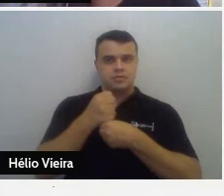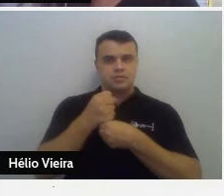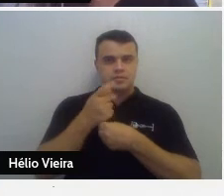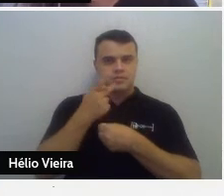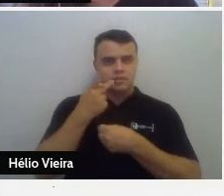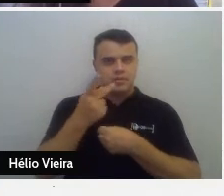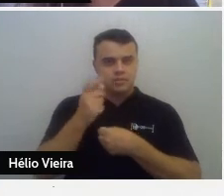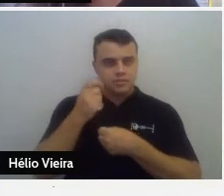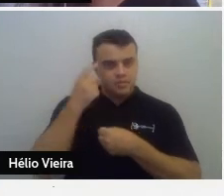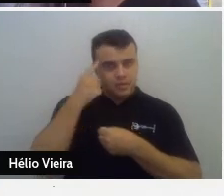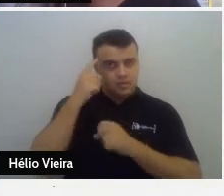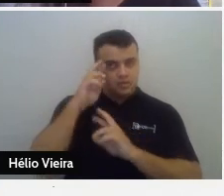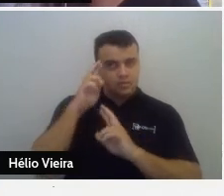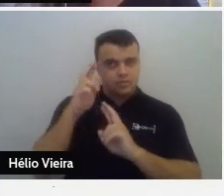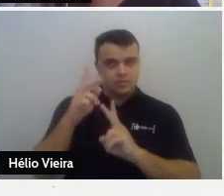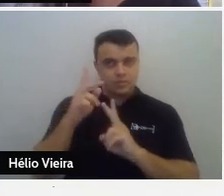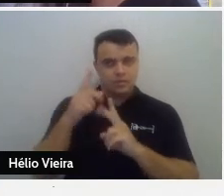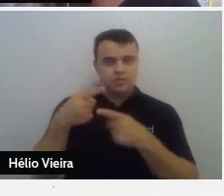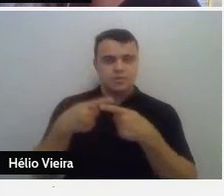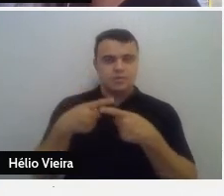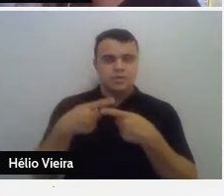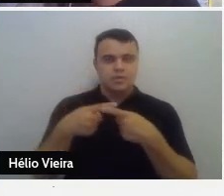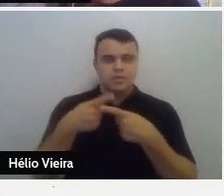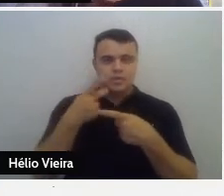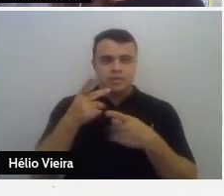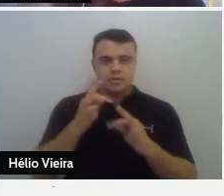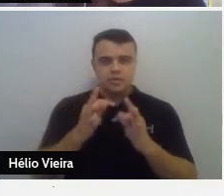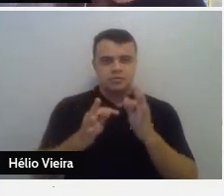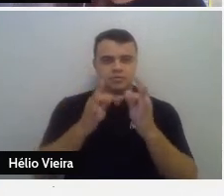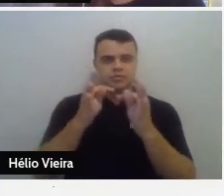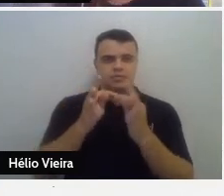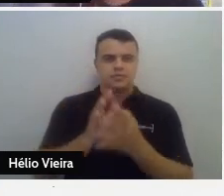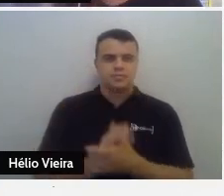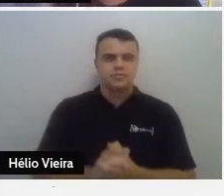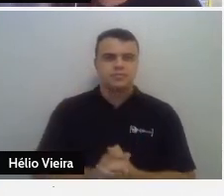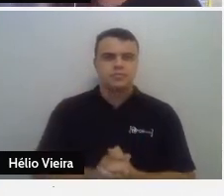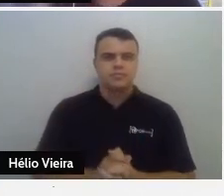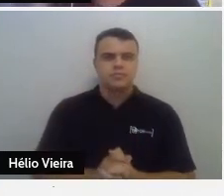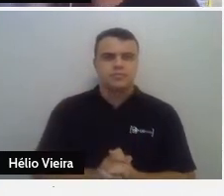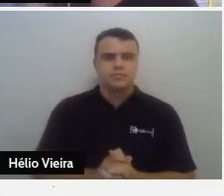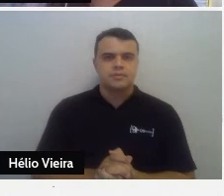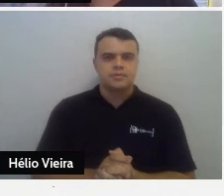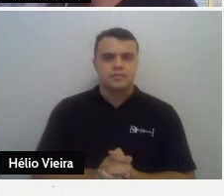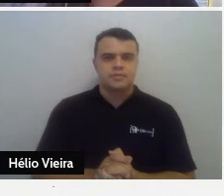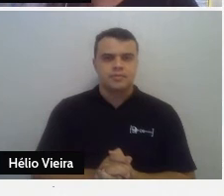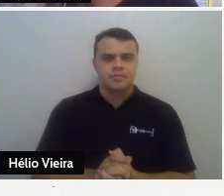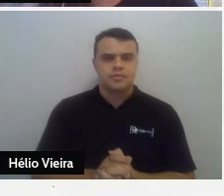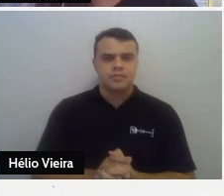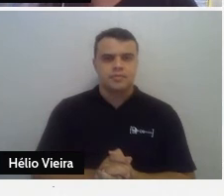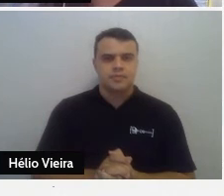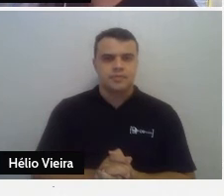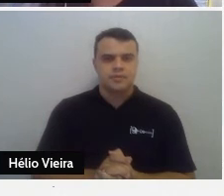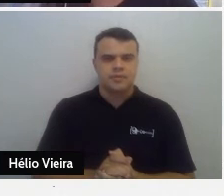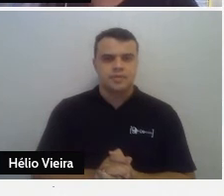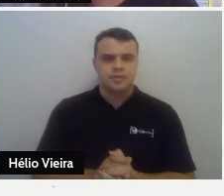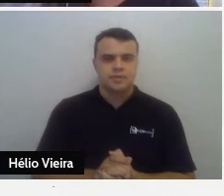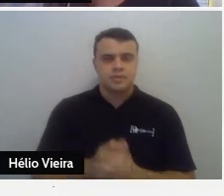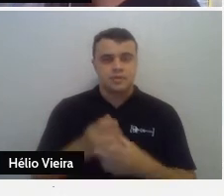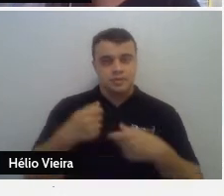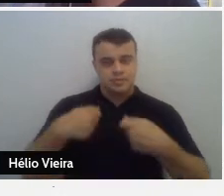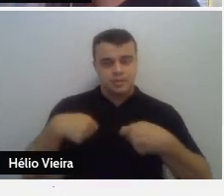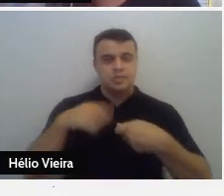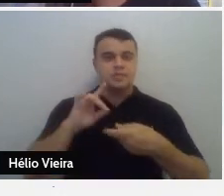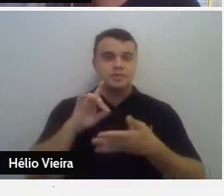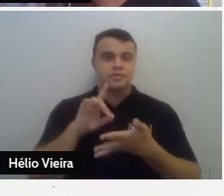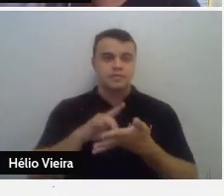falado, pensava-se pouco nessa questão da tecnologia, e agora é uma necessidade muito